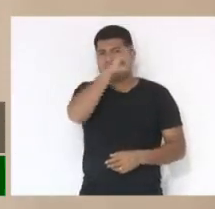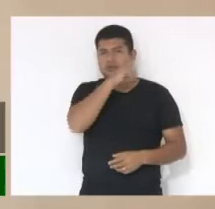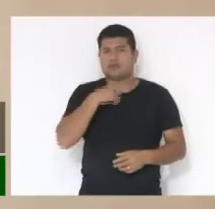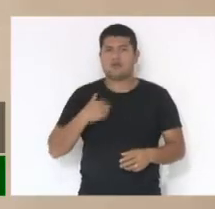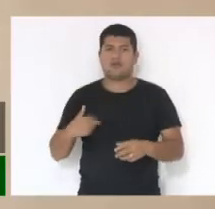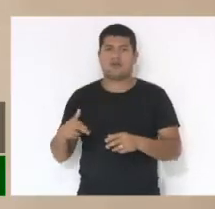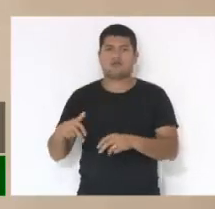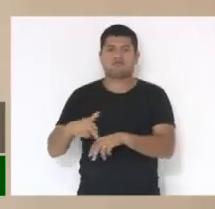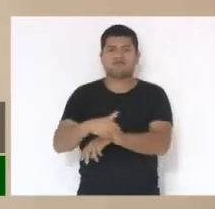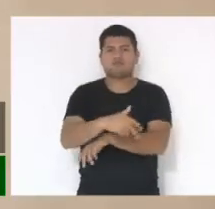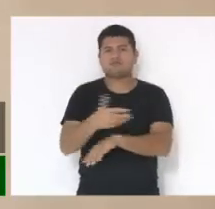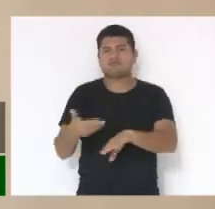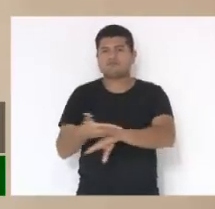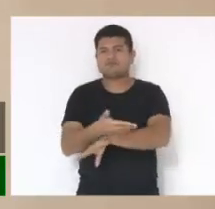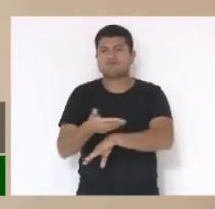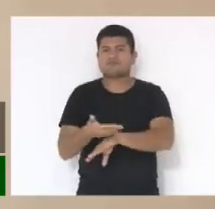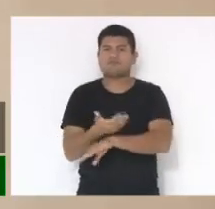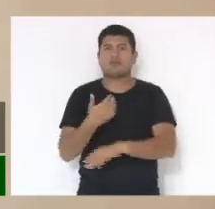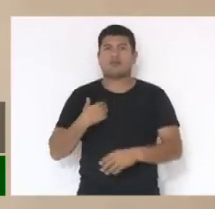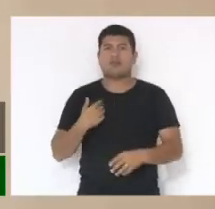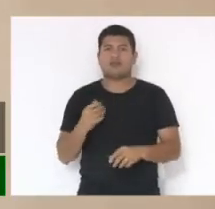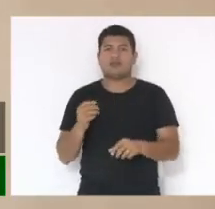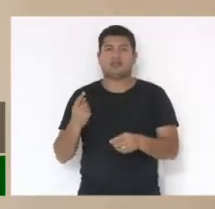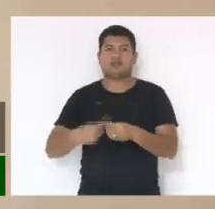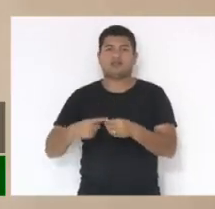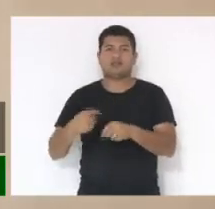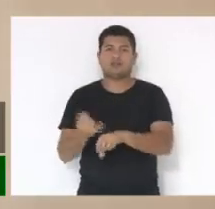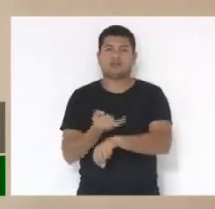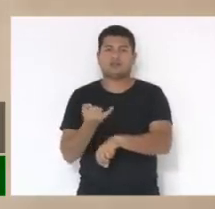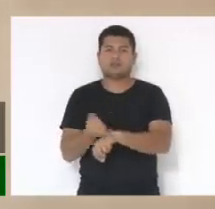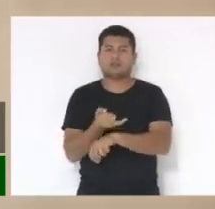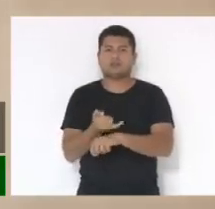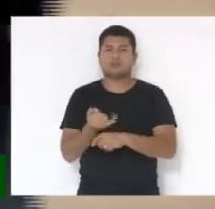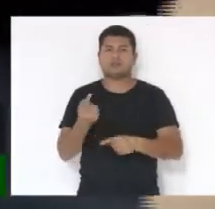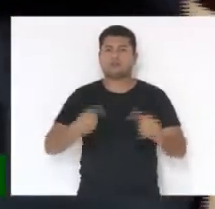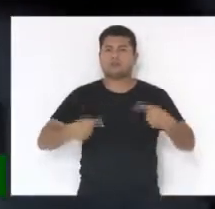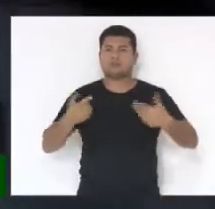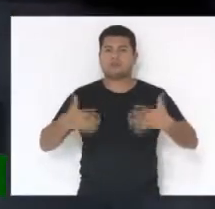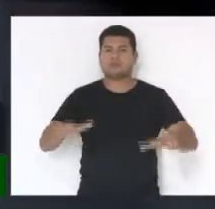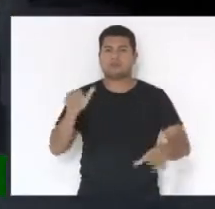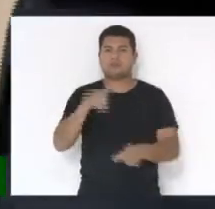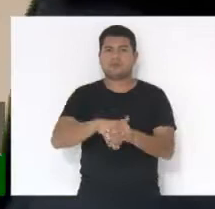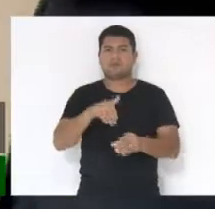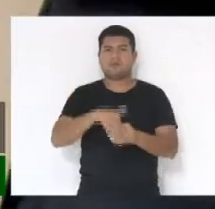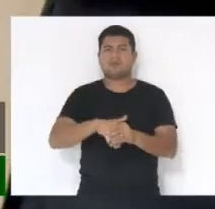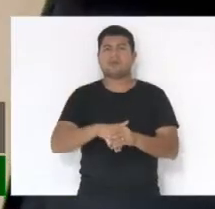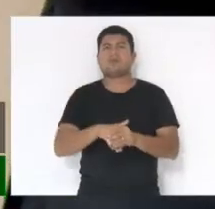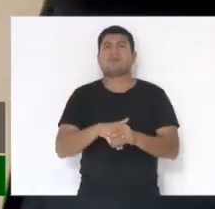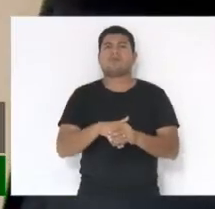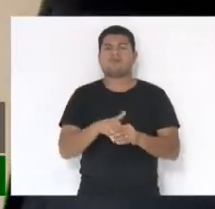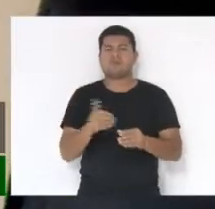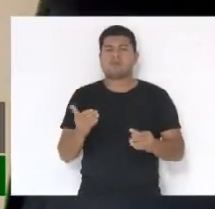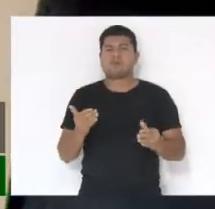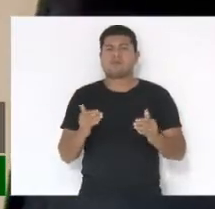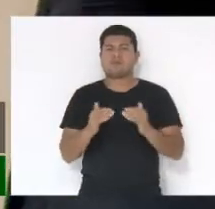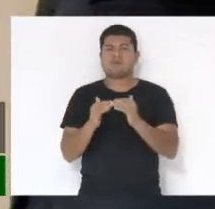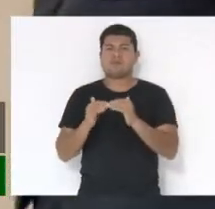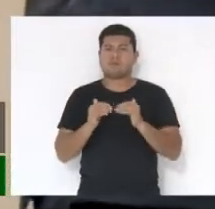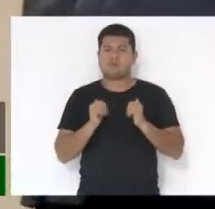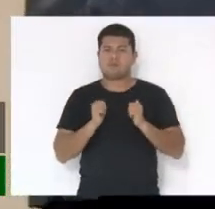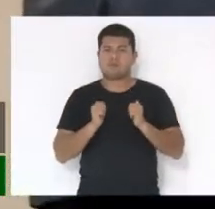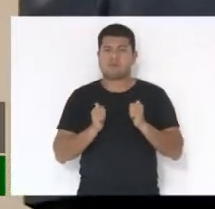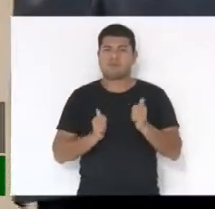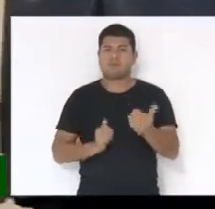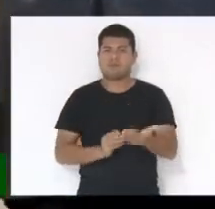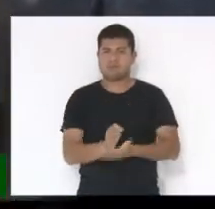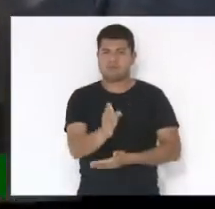Veras, no município de Joinville. Em discussão. Não havendo quem queira discutir, em votação. Deputados que aprovam, permaneçam como se encontram. Aprovado